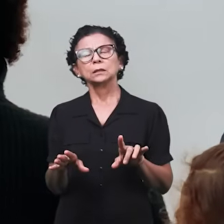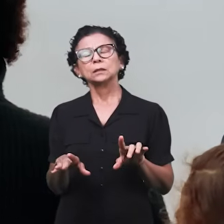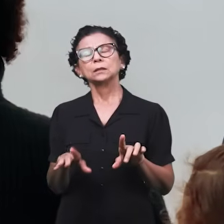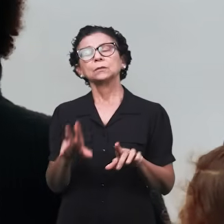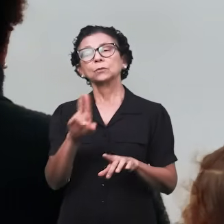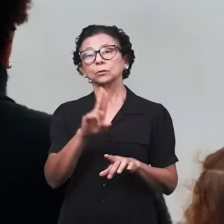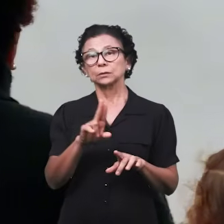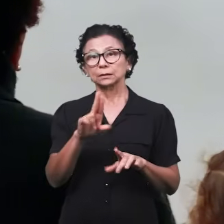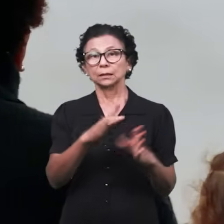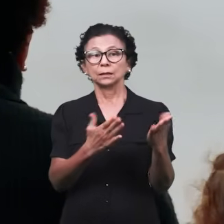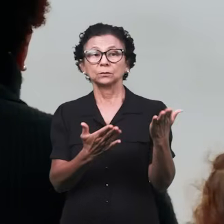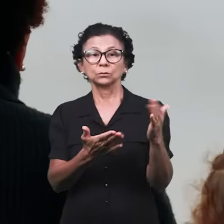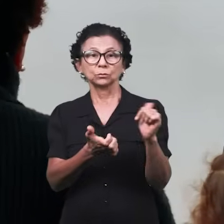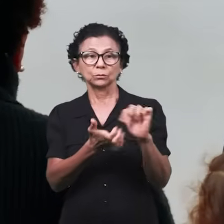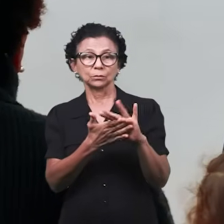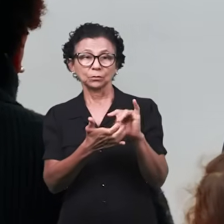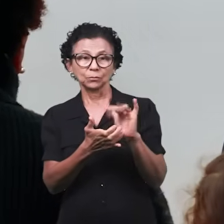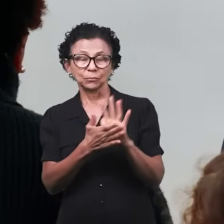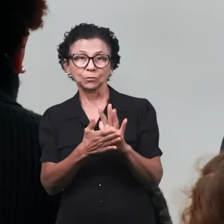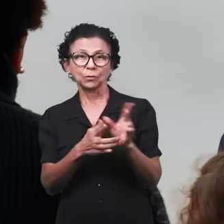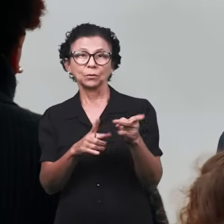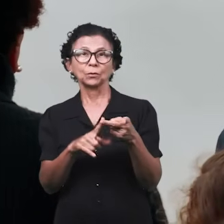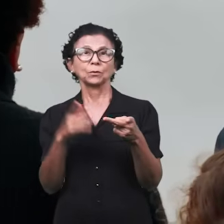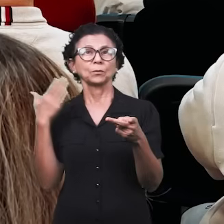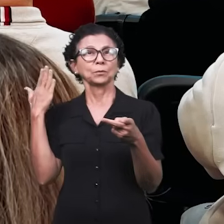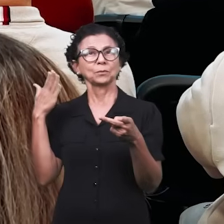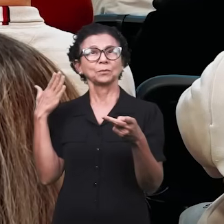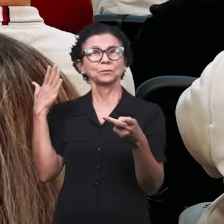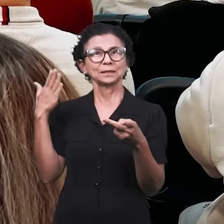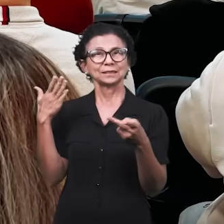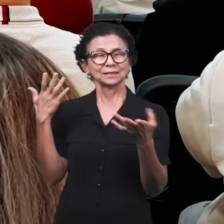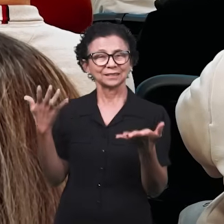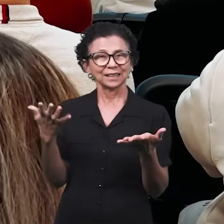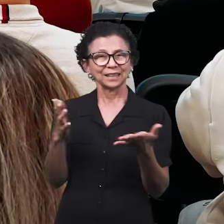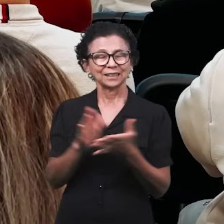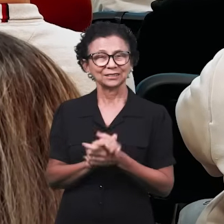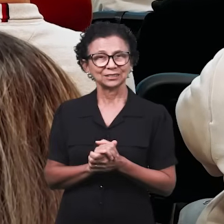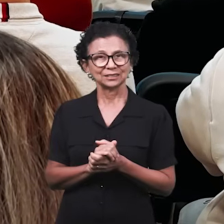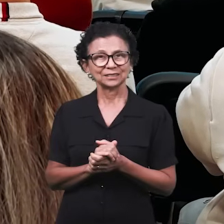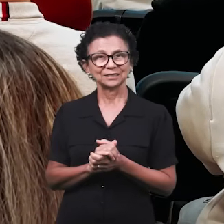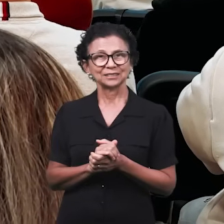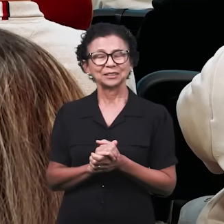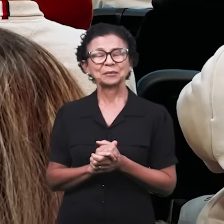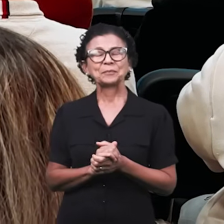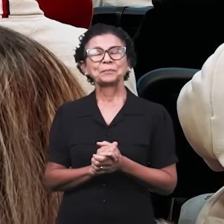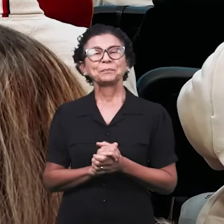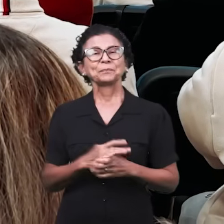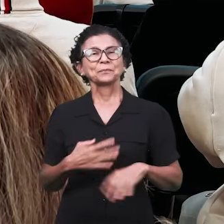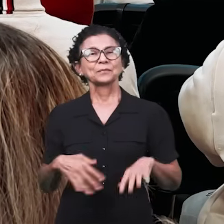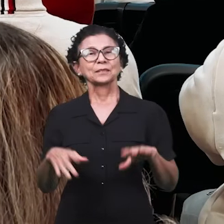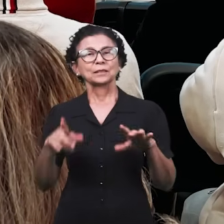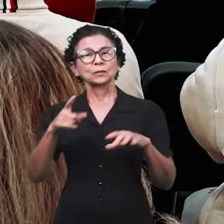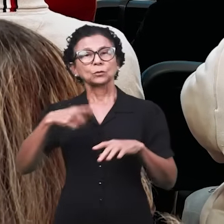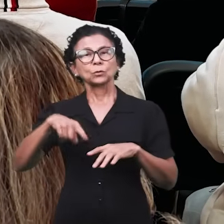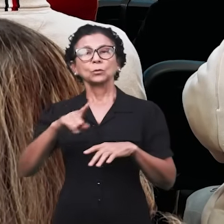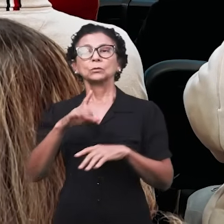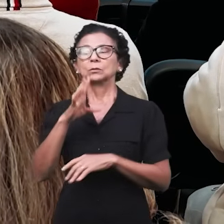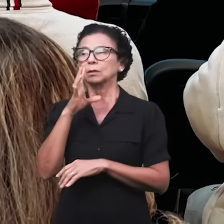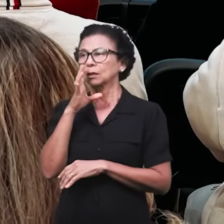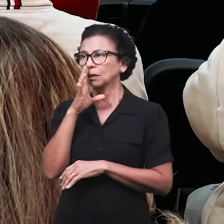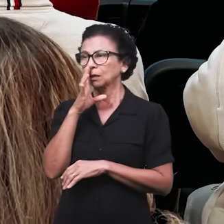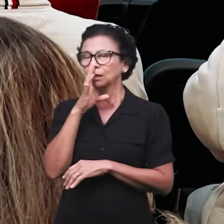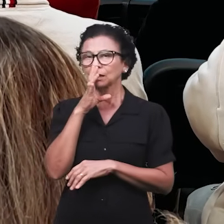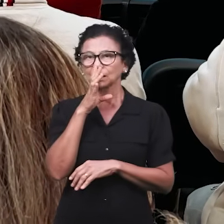louvor e também na ministração da mensagem, sendo usados com graça pelo nosso Deus. A igreja acompanhou com alegria